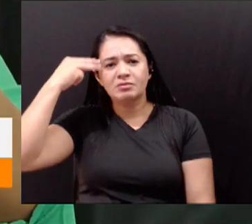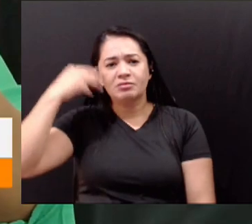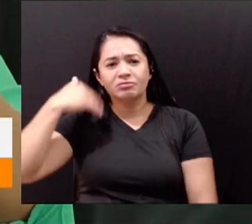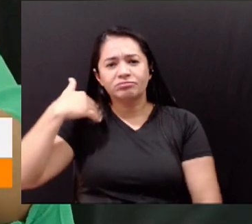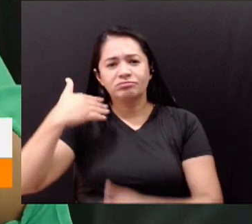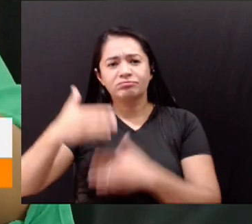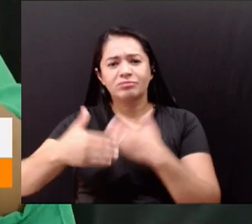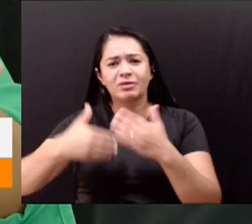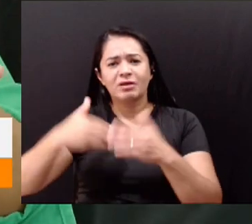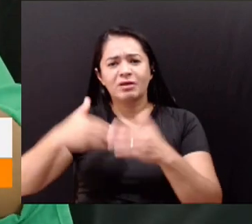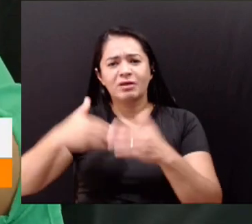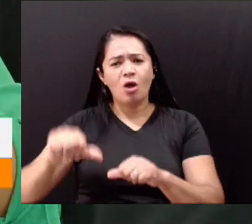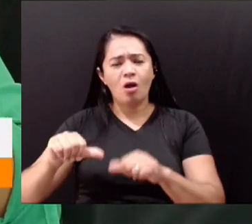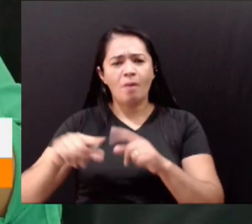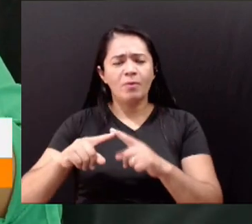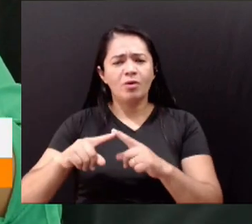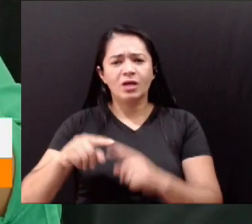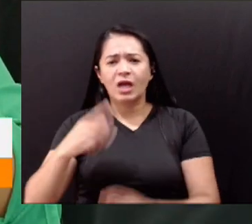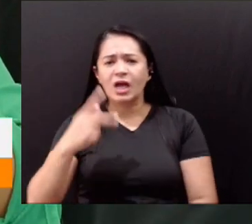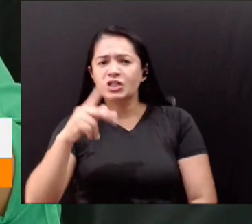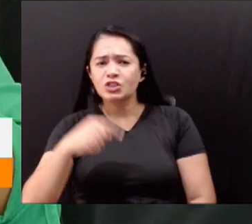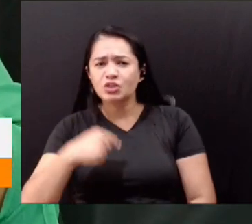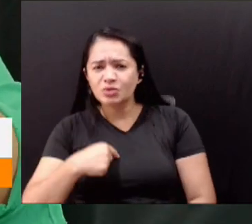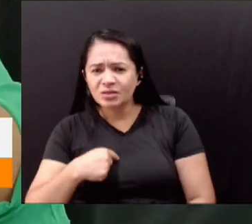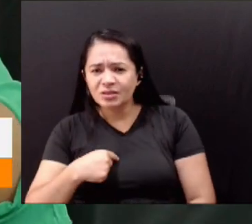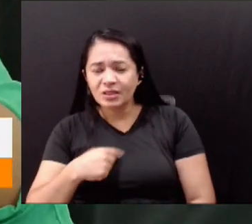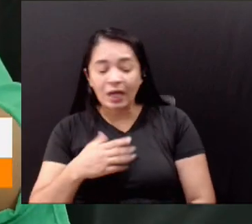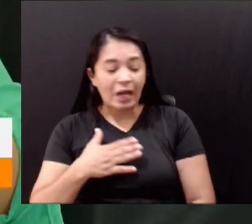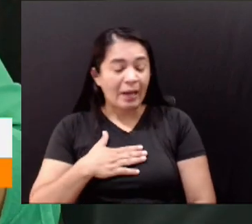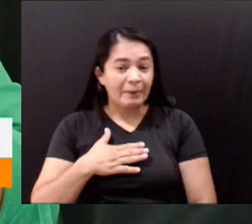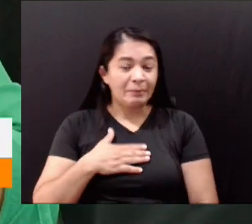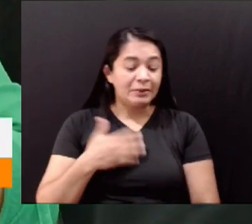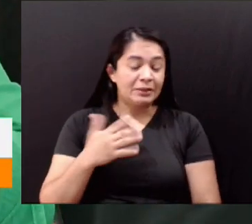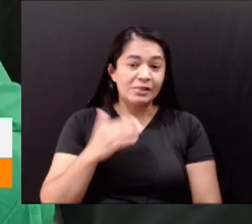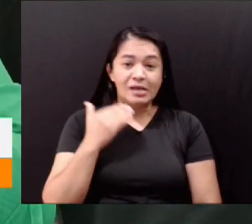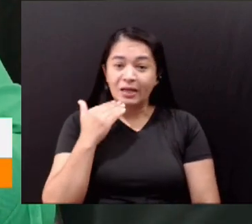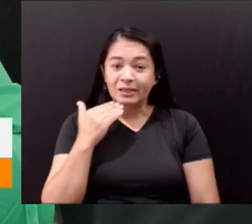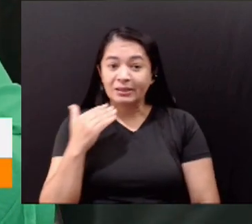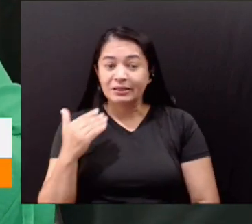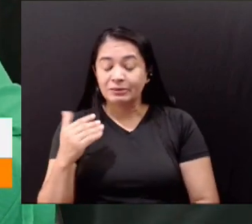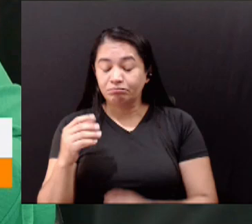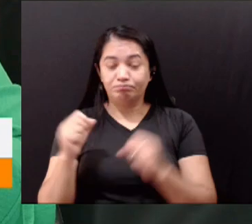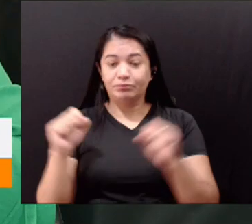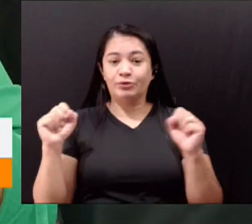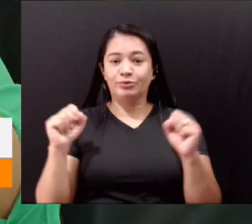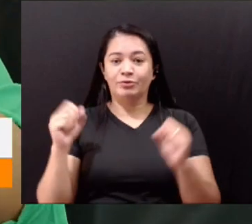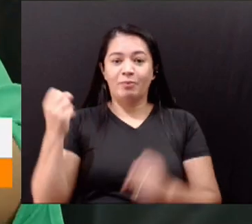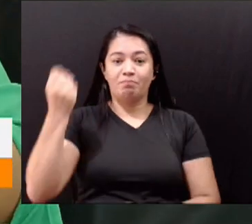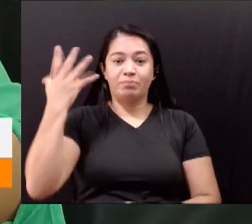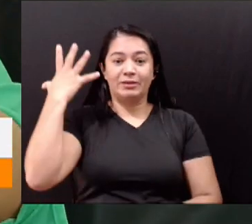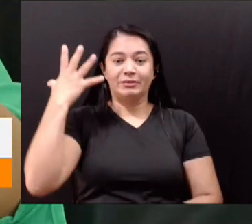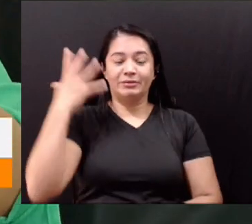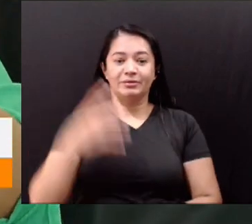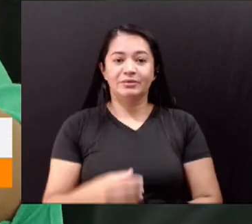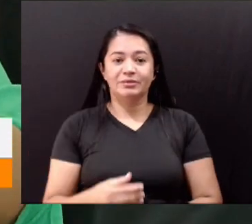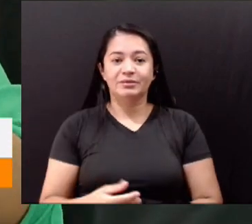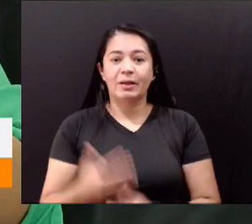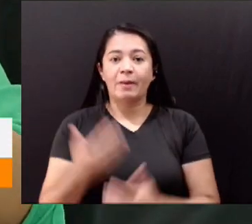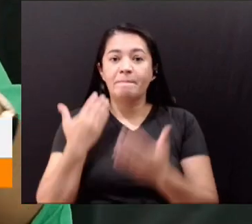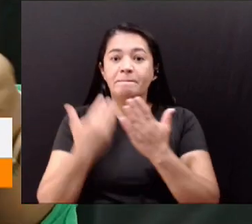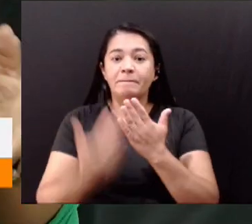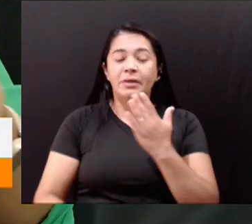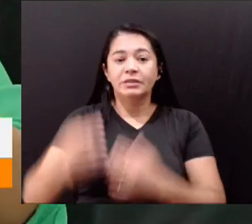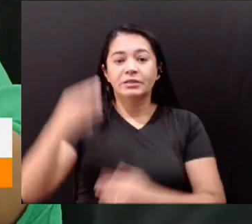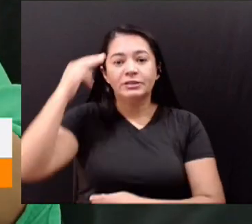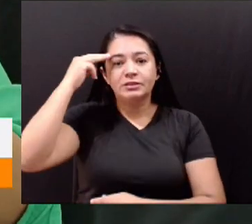sua tá? A minha, de vez em quando, dá uma falhadinha, viu? Vou te falar, dá um bug no sistema. A perda de memória é uma preocupação